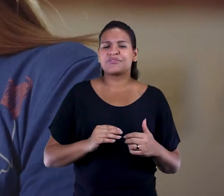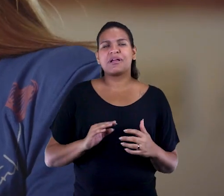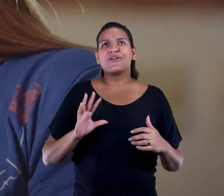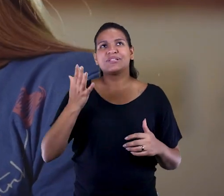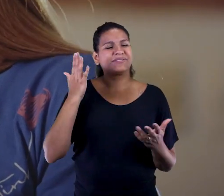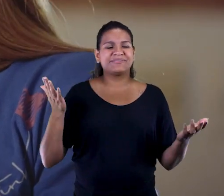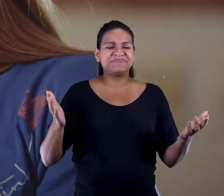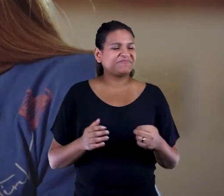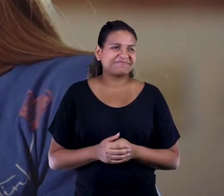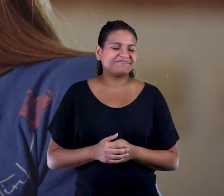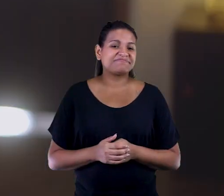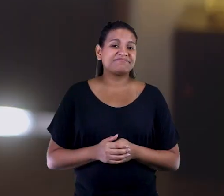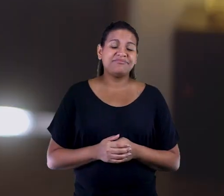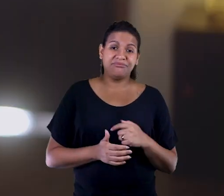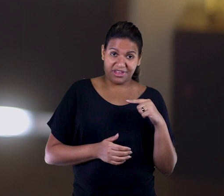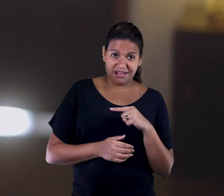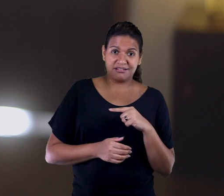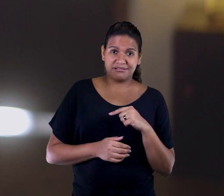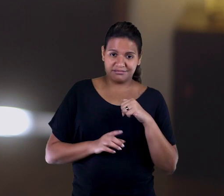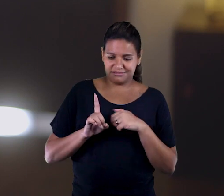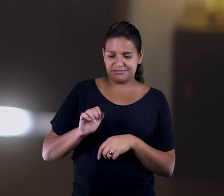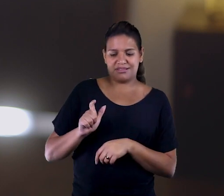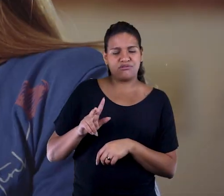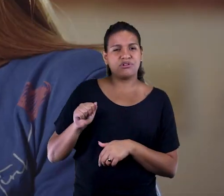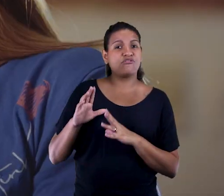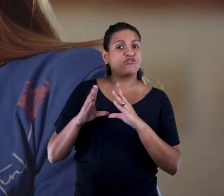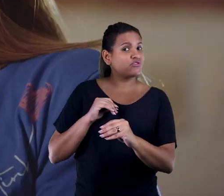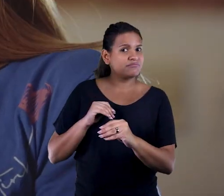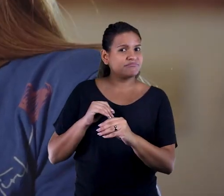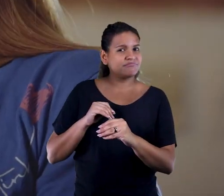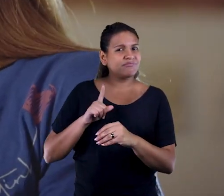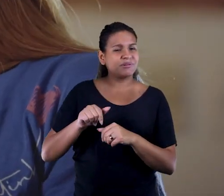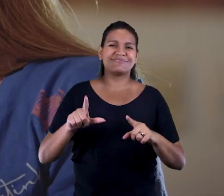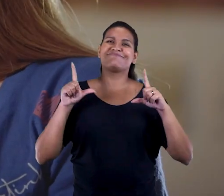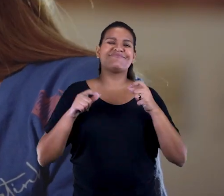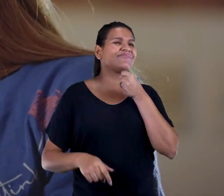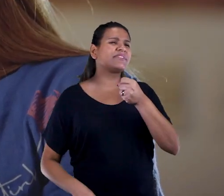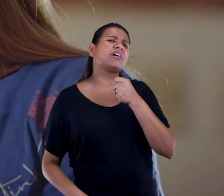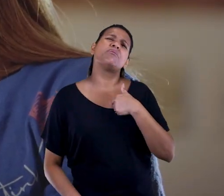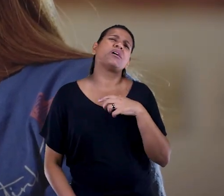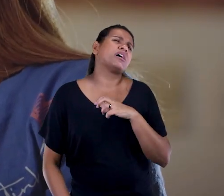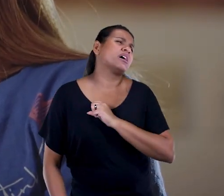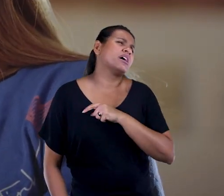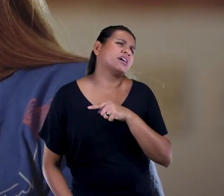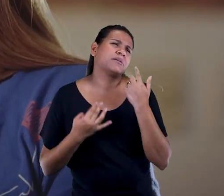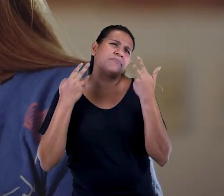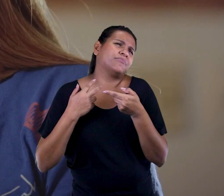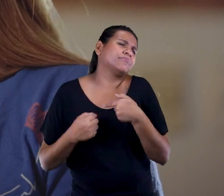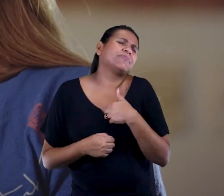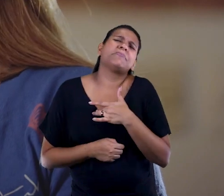a coisa toda é tão louca que ela, foragida, deu uma entrevista dizendo que ela amava os animais, que ela fazia porque ela tinha